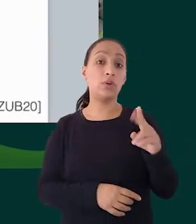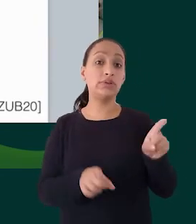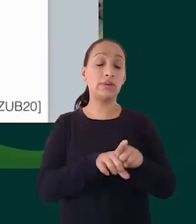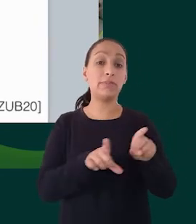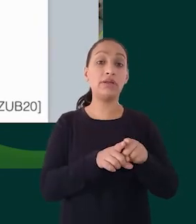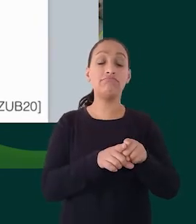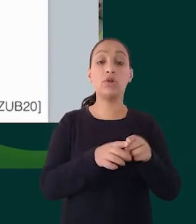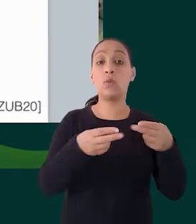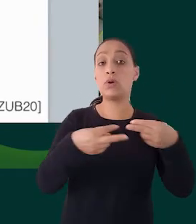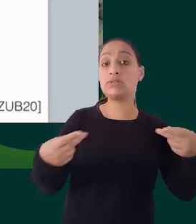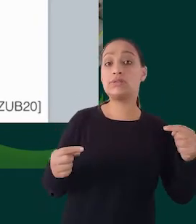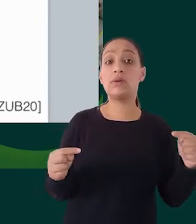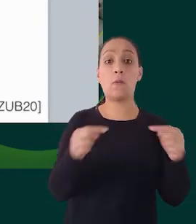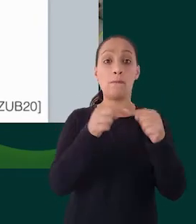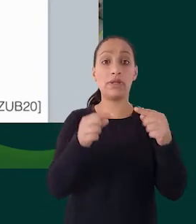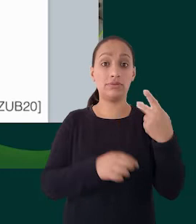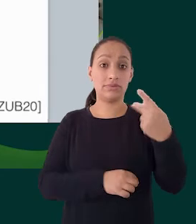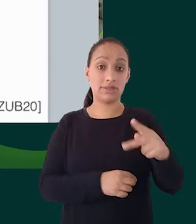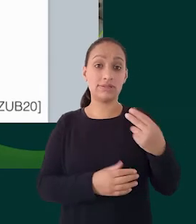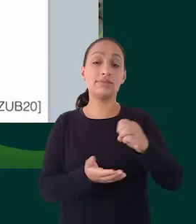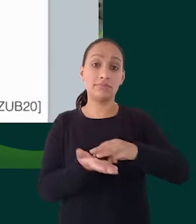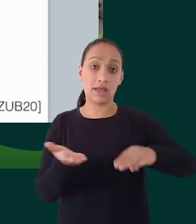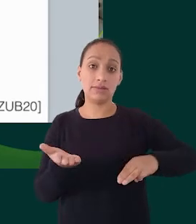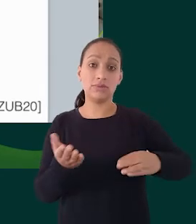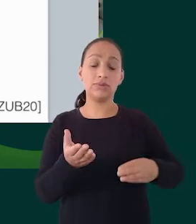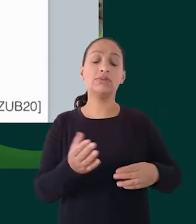métodos são criadas. Aqui nas